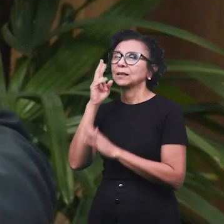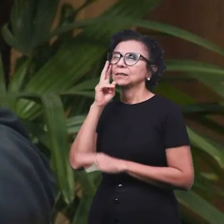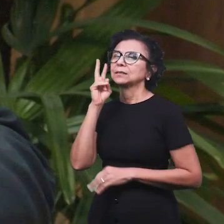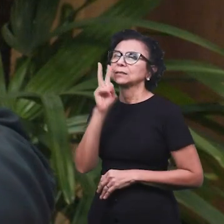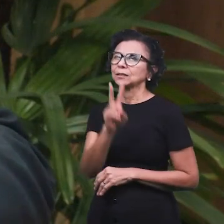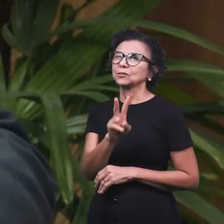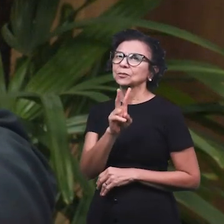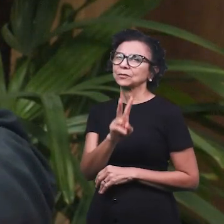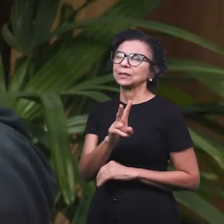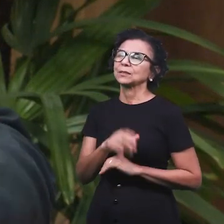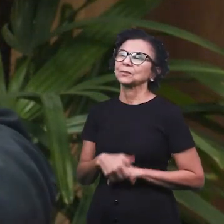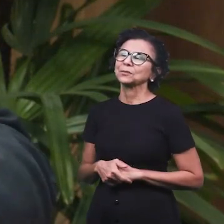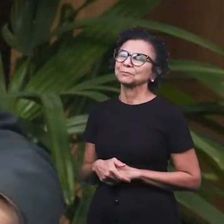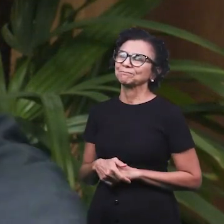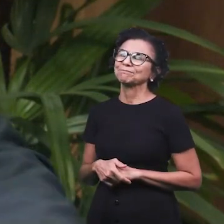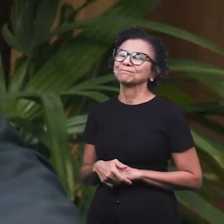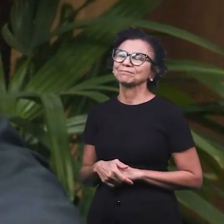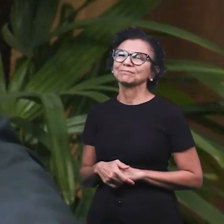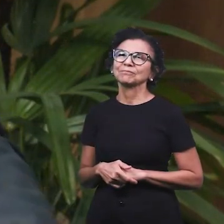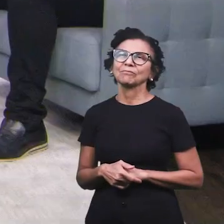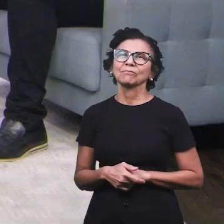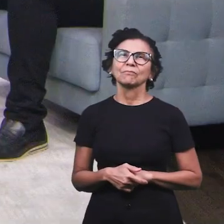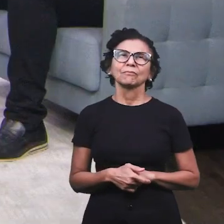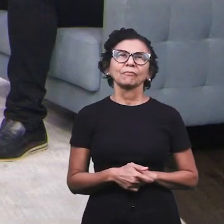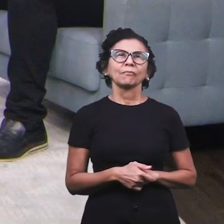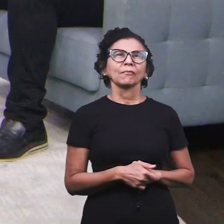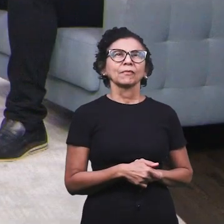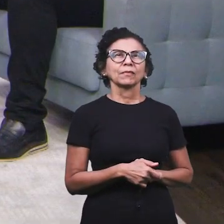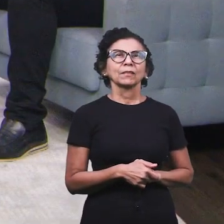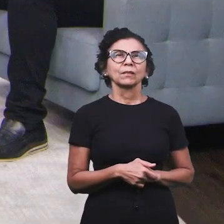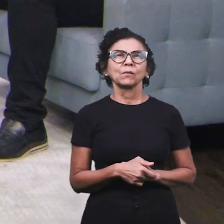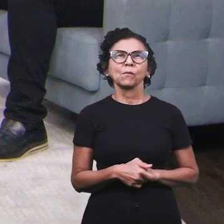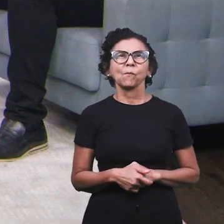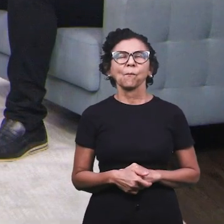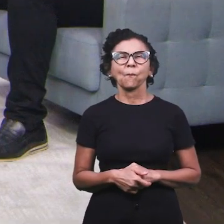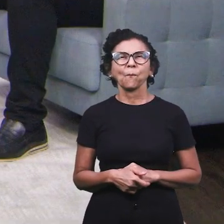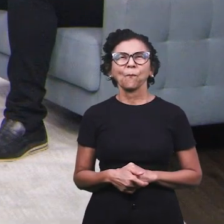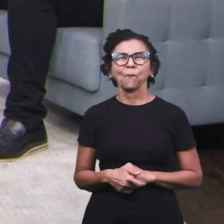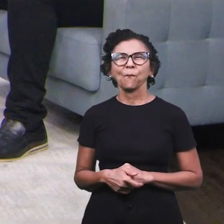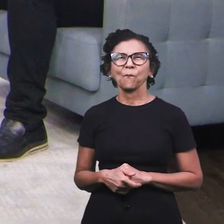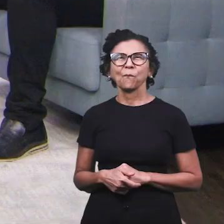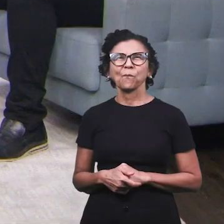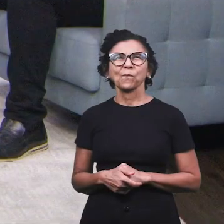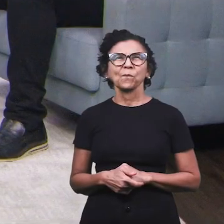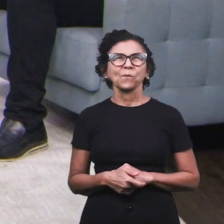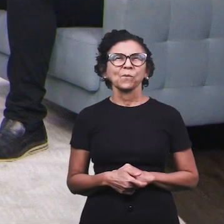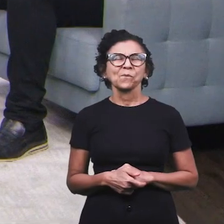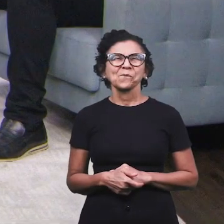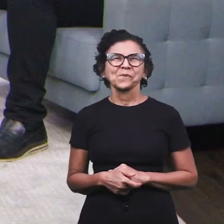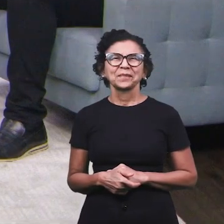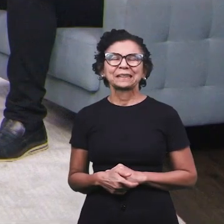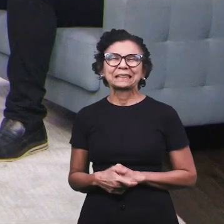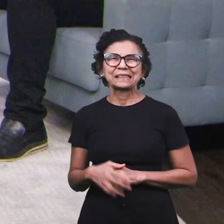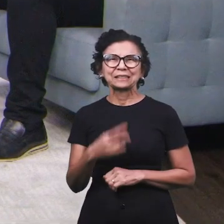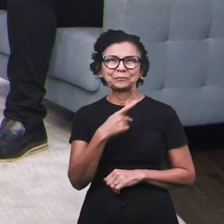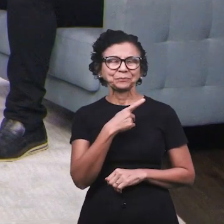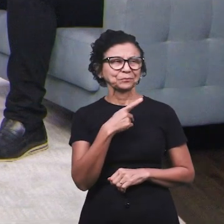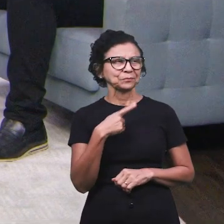disposição para te ouvir. Isso é oração. Glória a Jesus. Pastor Silvano Rangel, o que eu